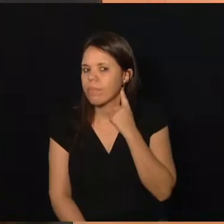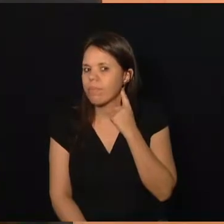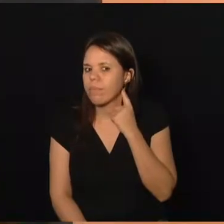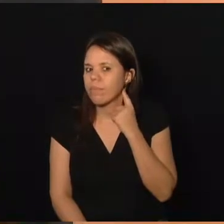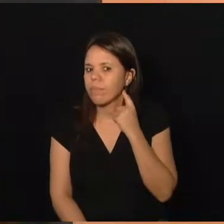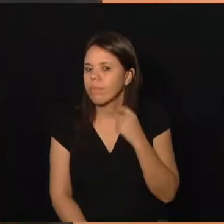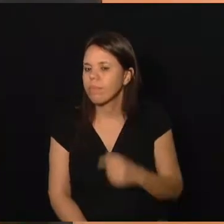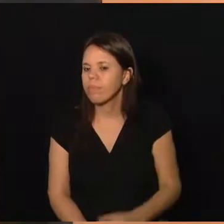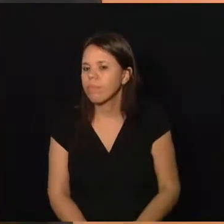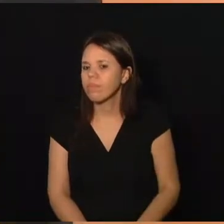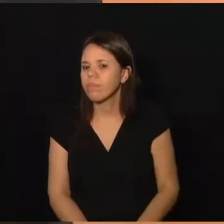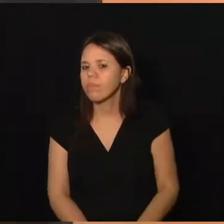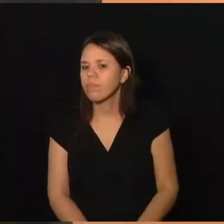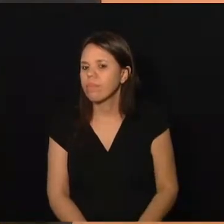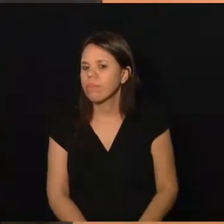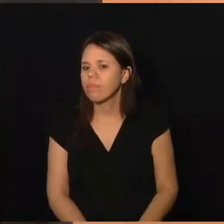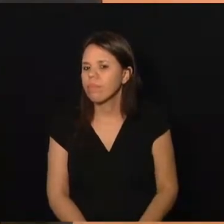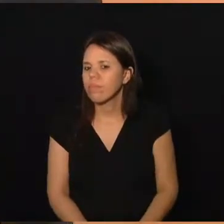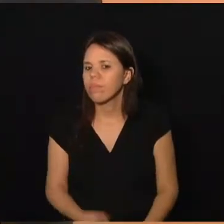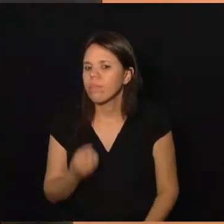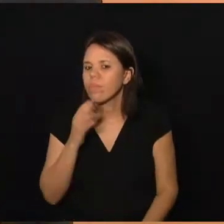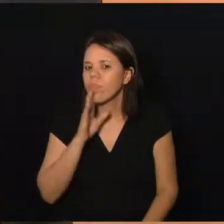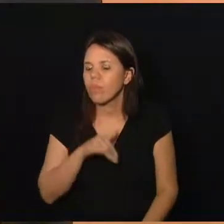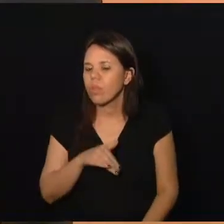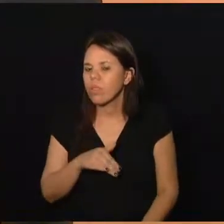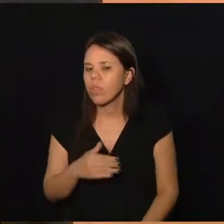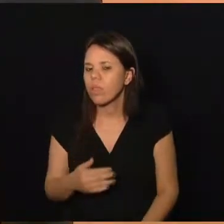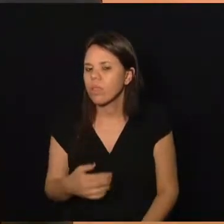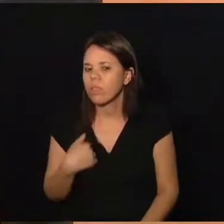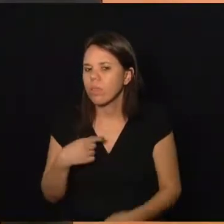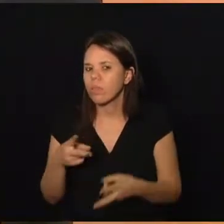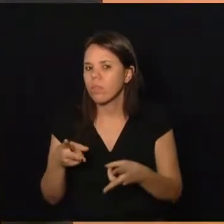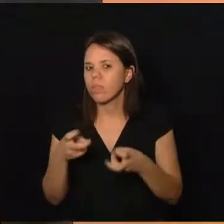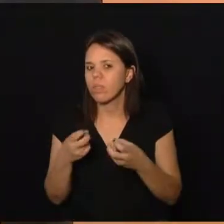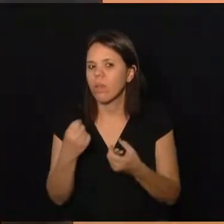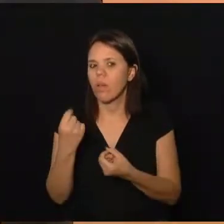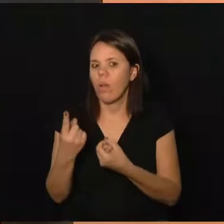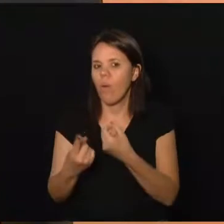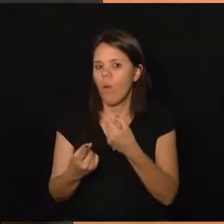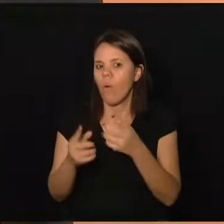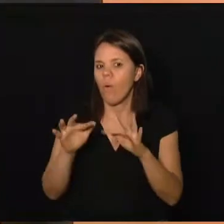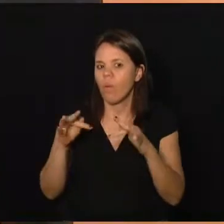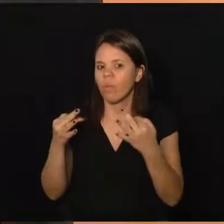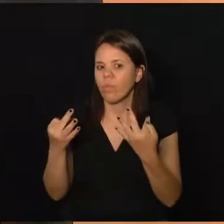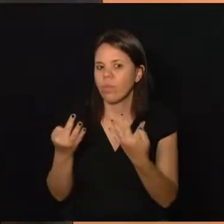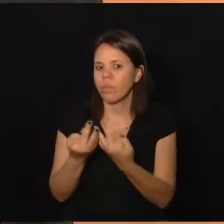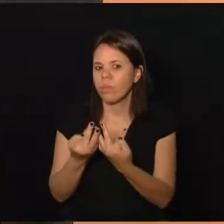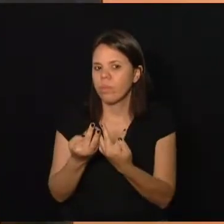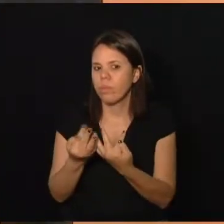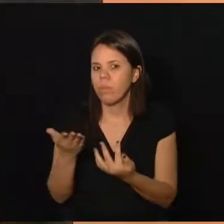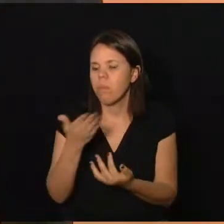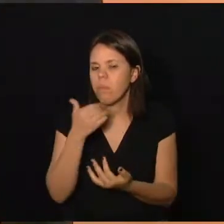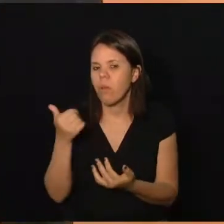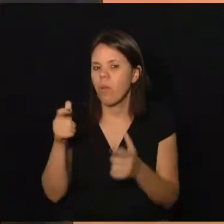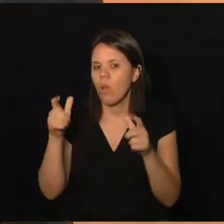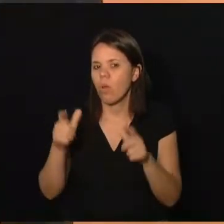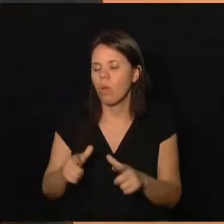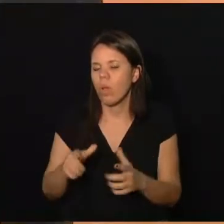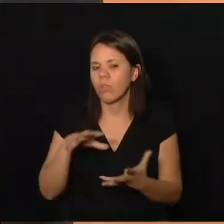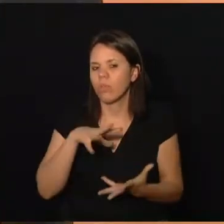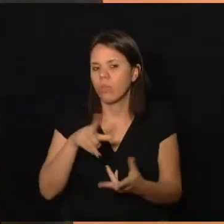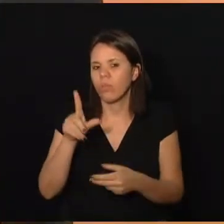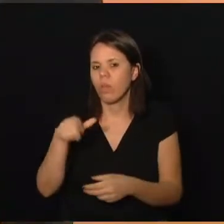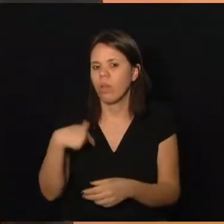Boa tarde, Débora. Boa tarde a todos. Eu percebo assim em algumas famílias. O melhor lugar do mundo tem que ser a nossa